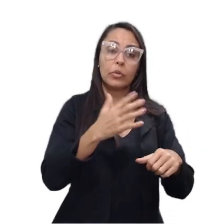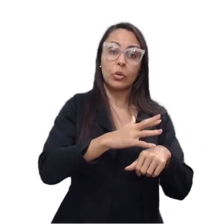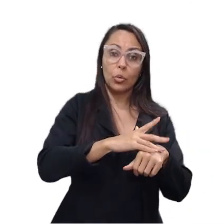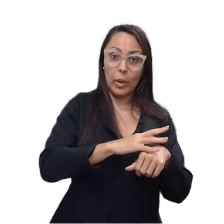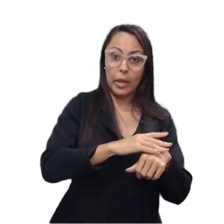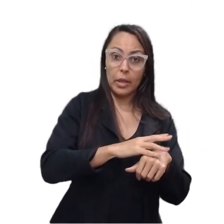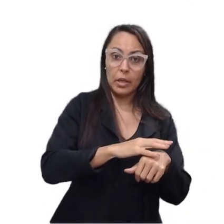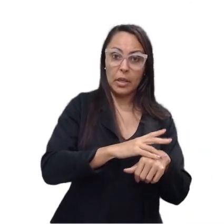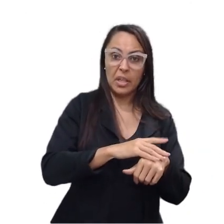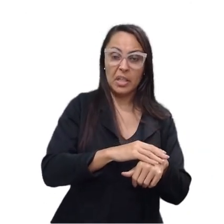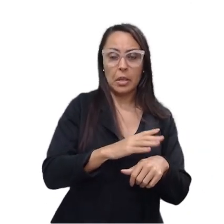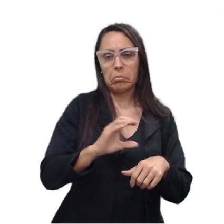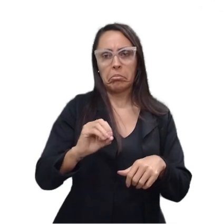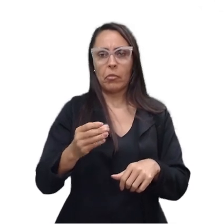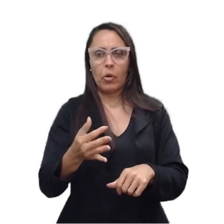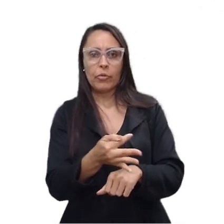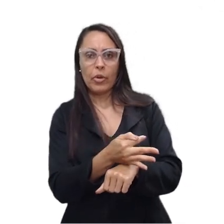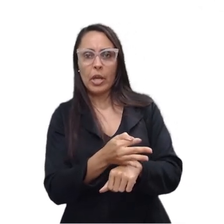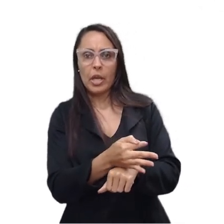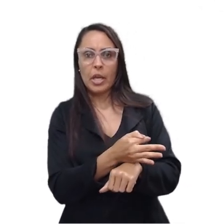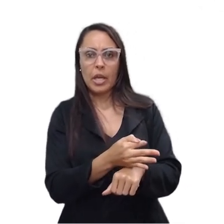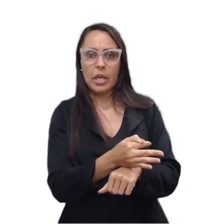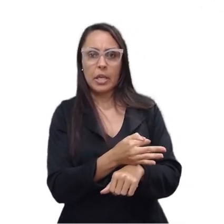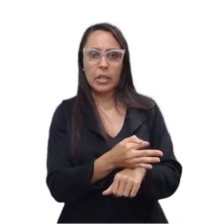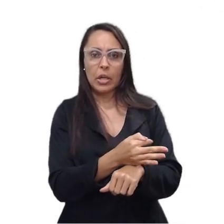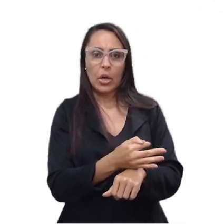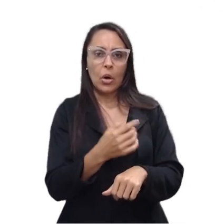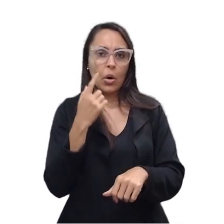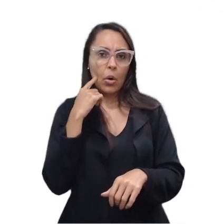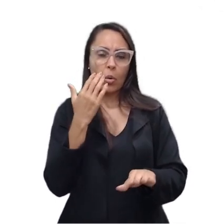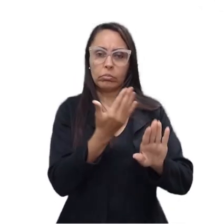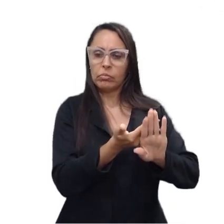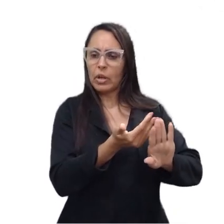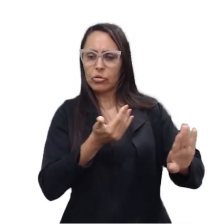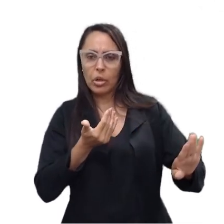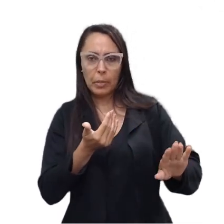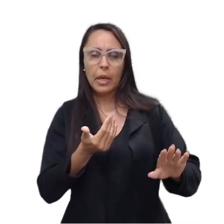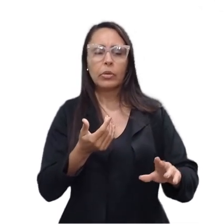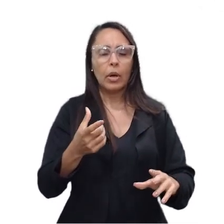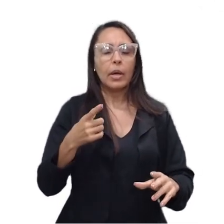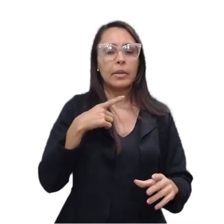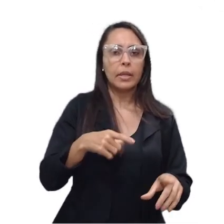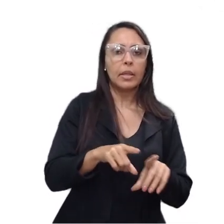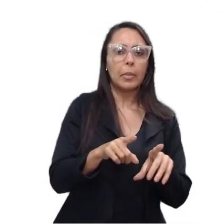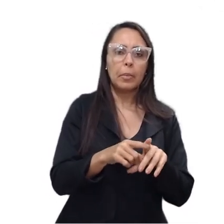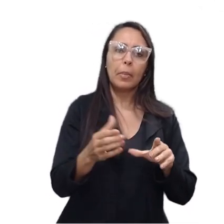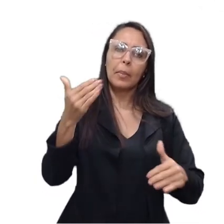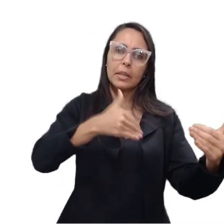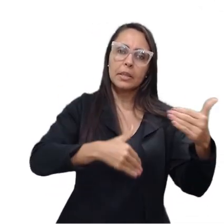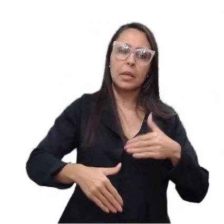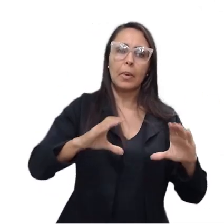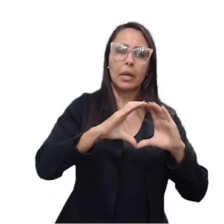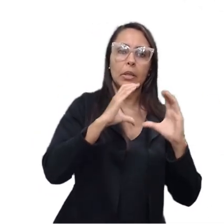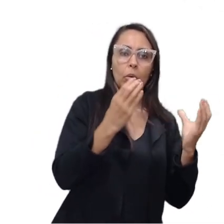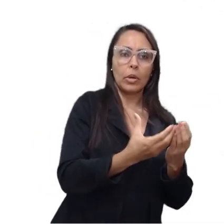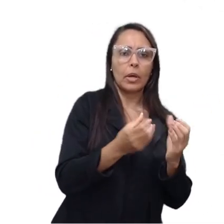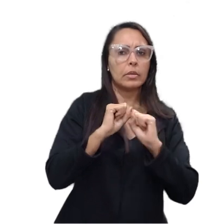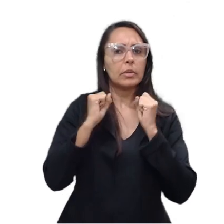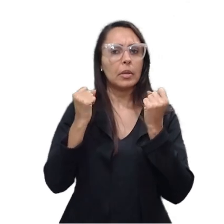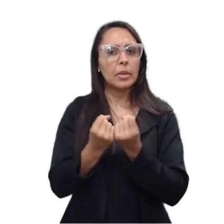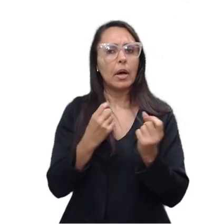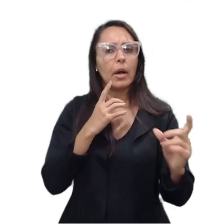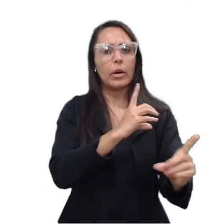doença, por motivo de férias e por motivo de licença. Ele também tem para participar de congressos,